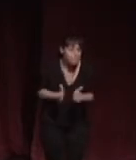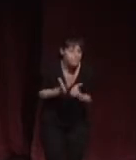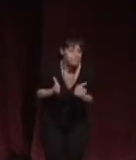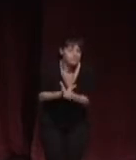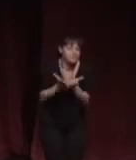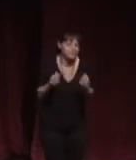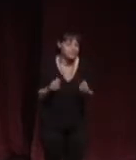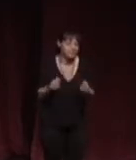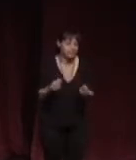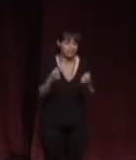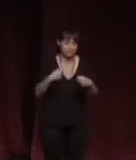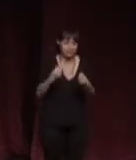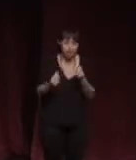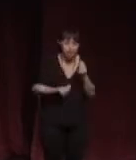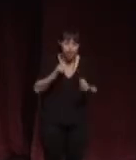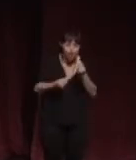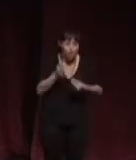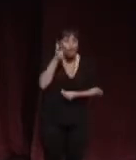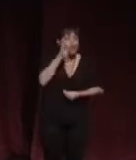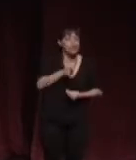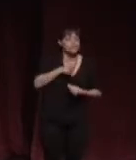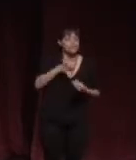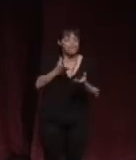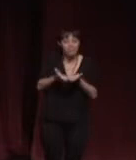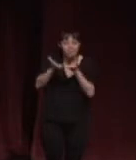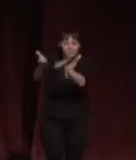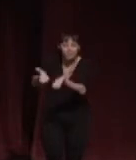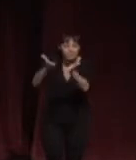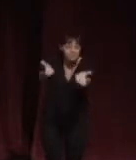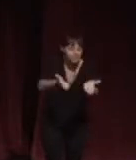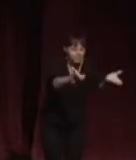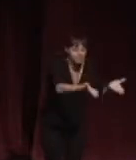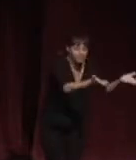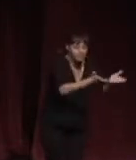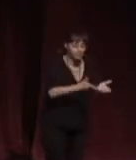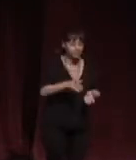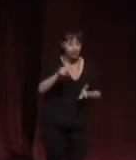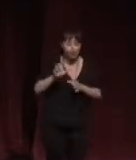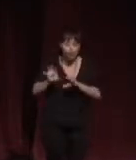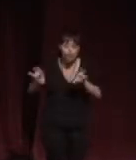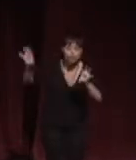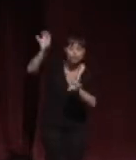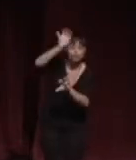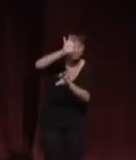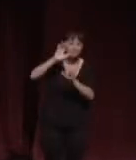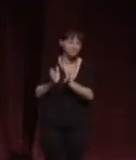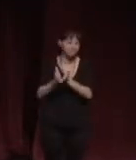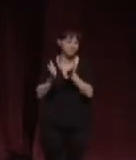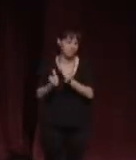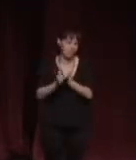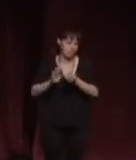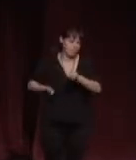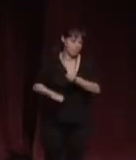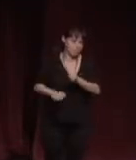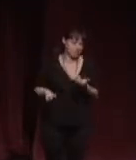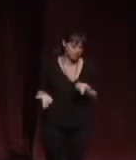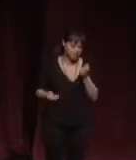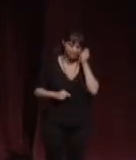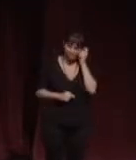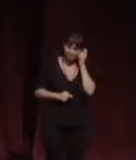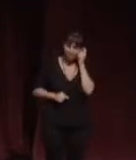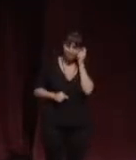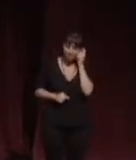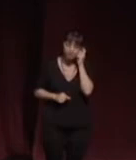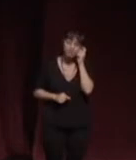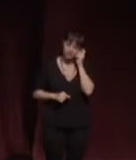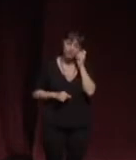Precisamos aprimorar o processo para cumprir nossa missão. Então esse é um desafio. A gente atende sim às solicitações de escola, mas precisamos